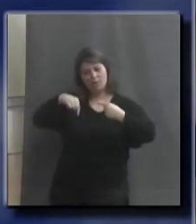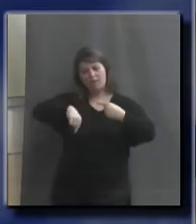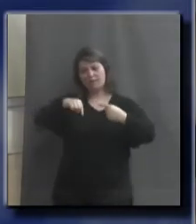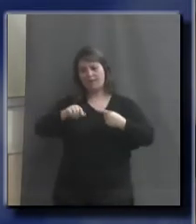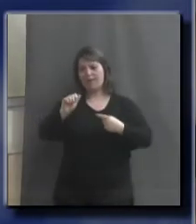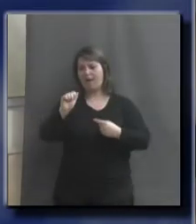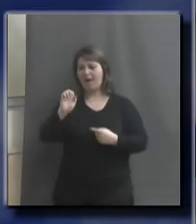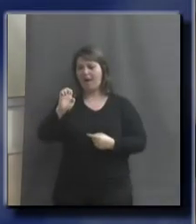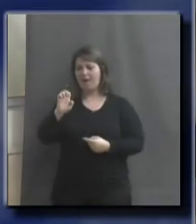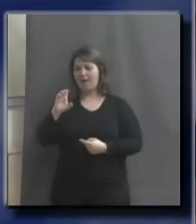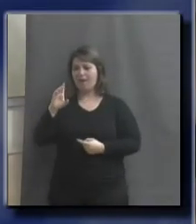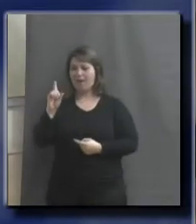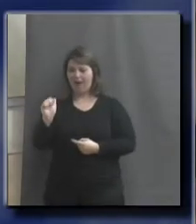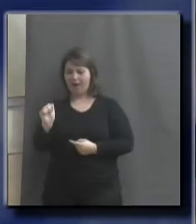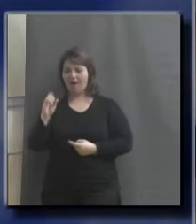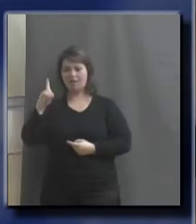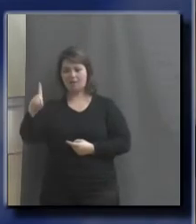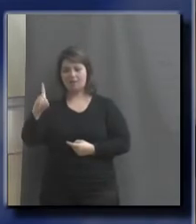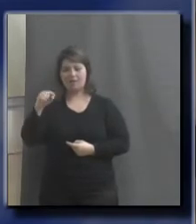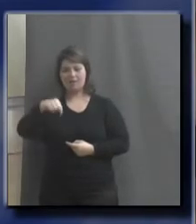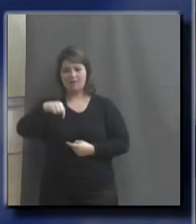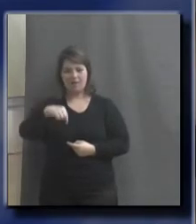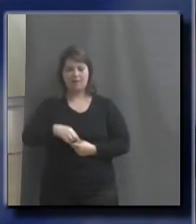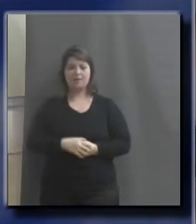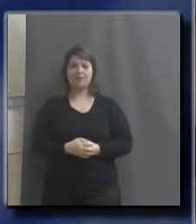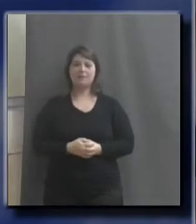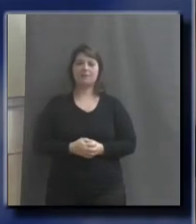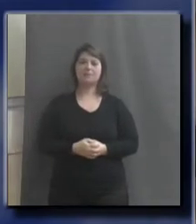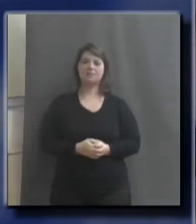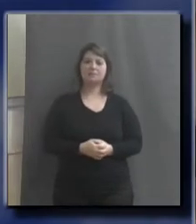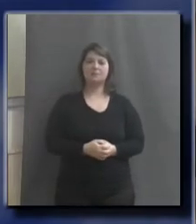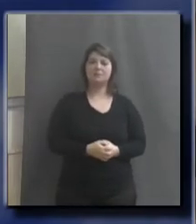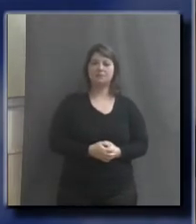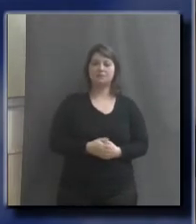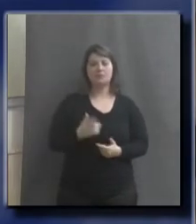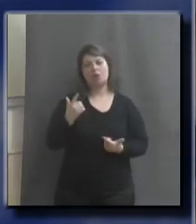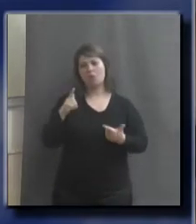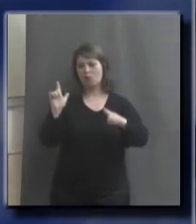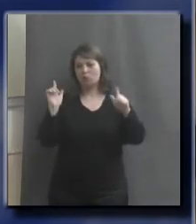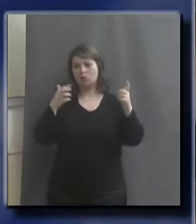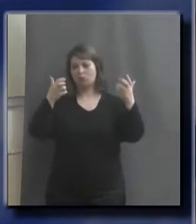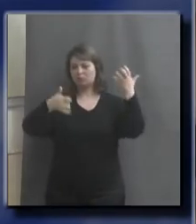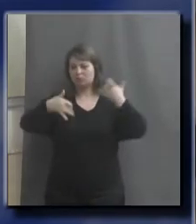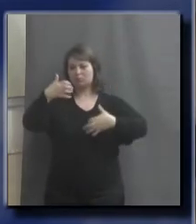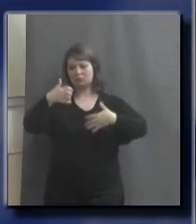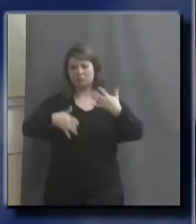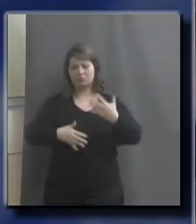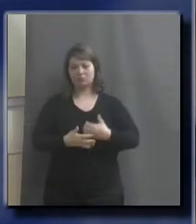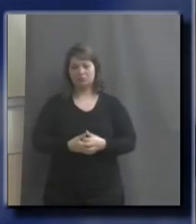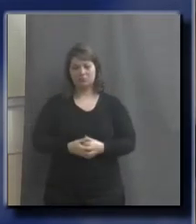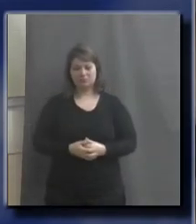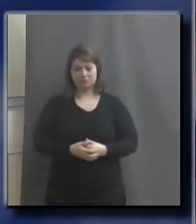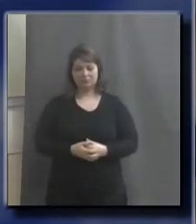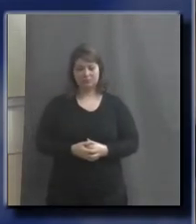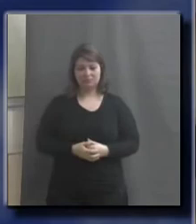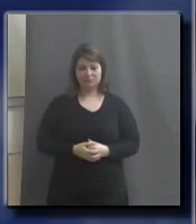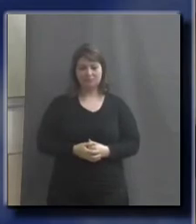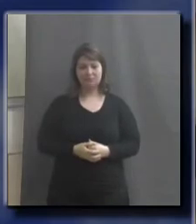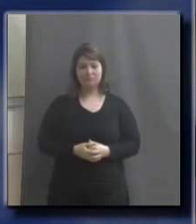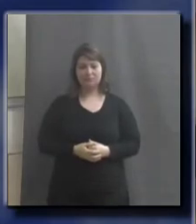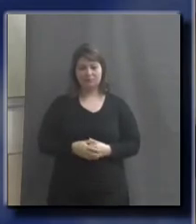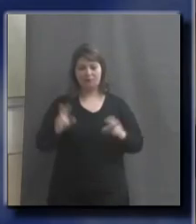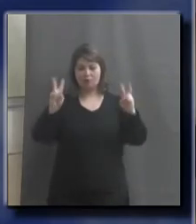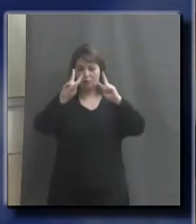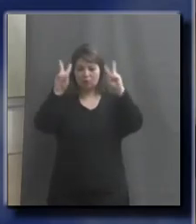EAD, foi uma delas, né? Entre outras que a gente tem feito. Então, acho que o